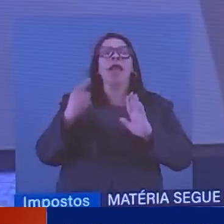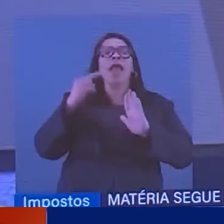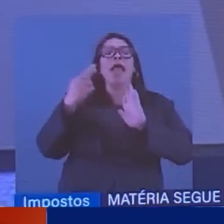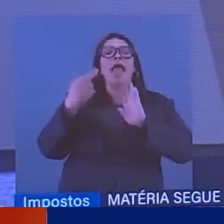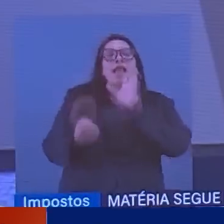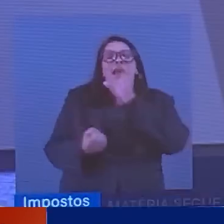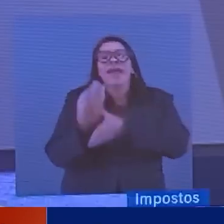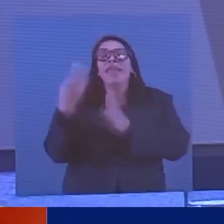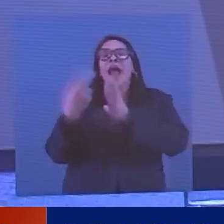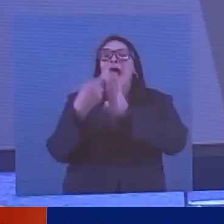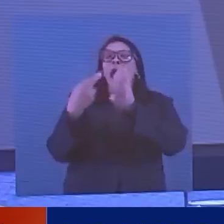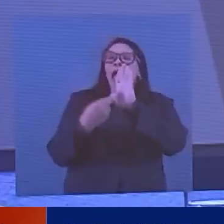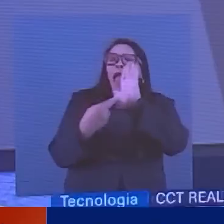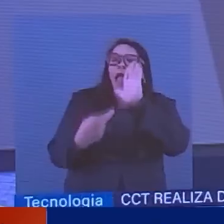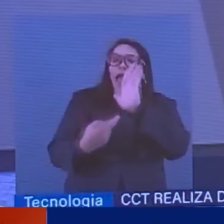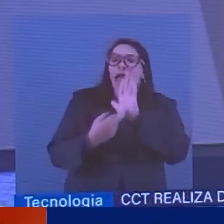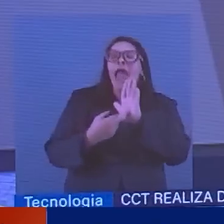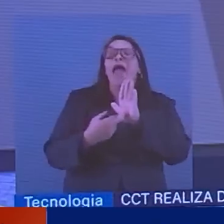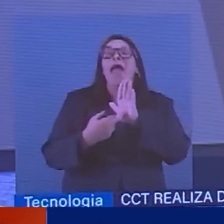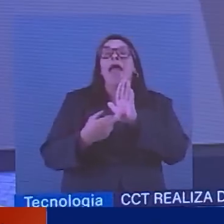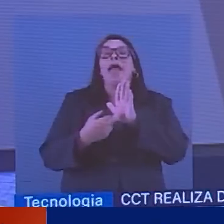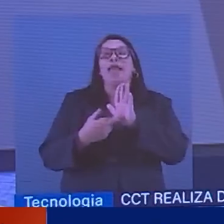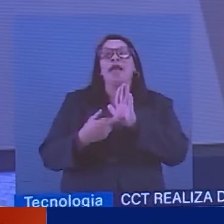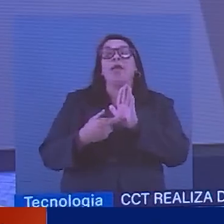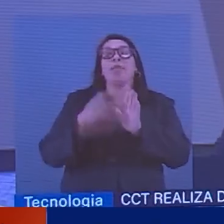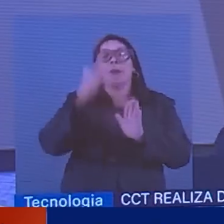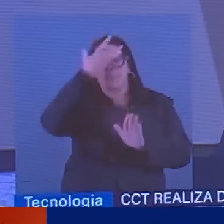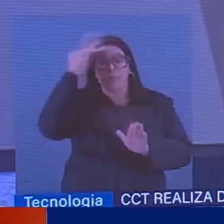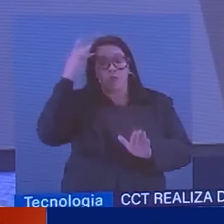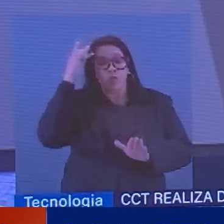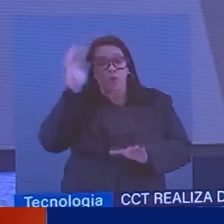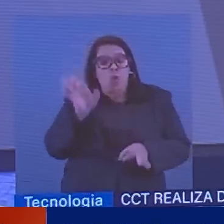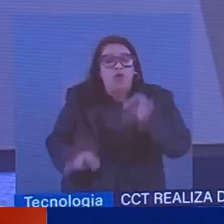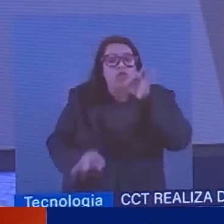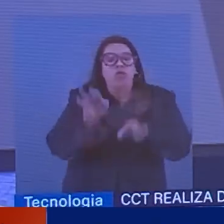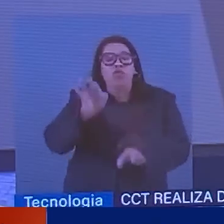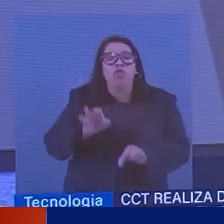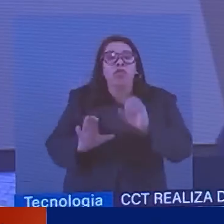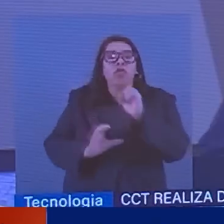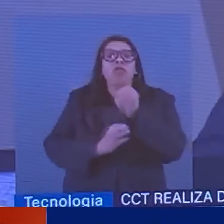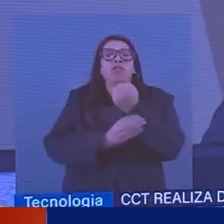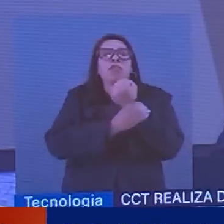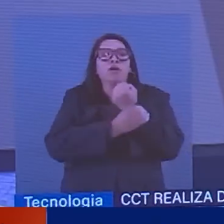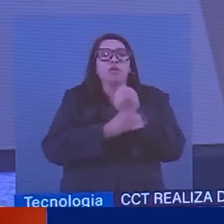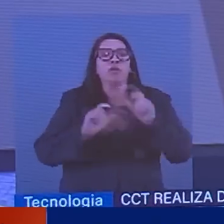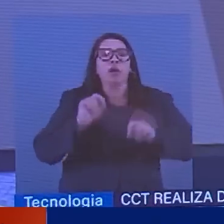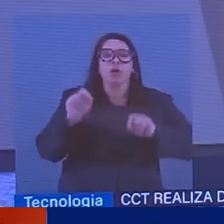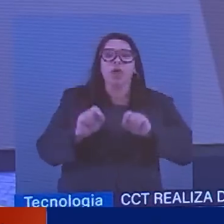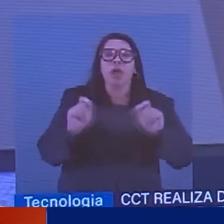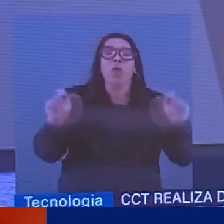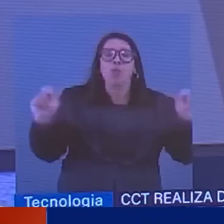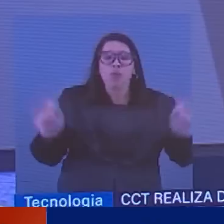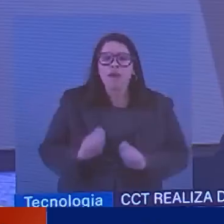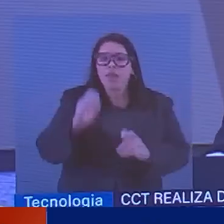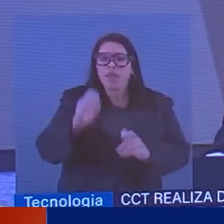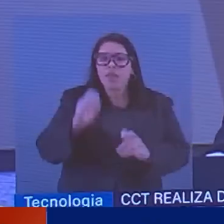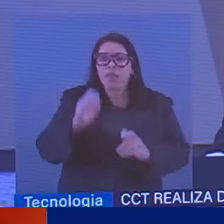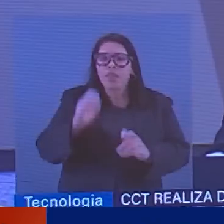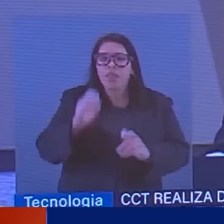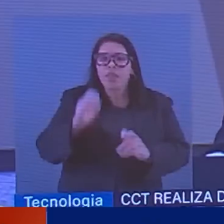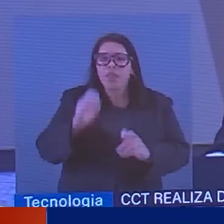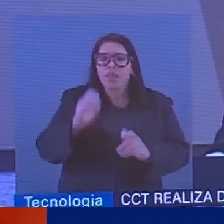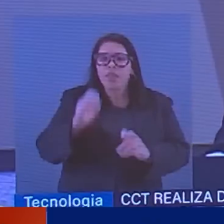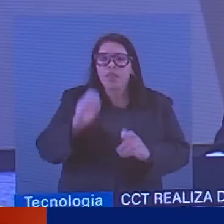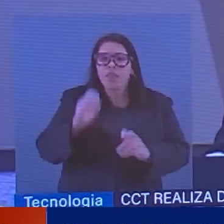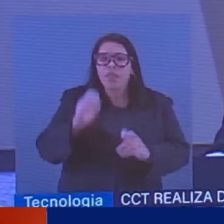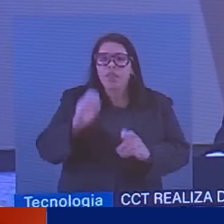conservadorismo, abandonar a esquerda mais radical, escantear a MST, deixar os ministros, que são